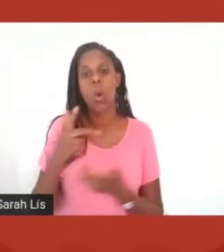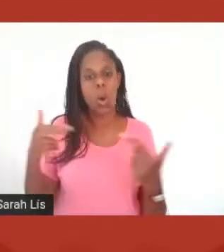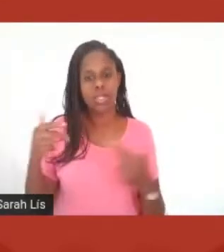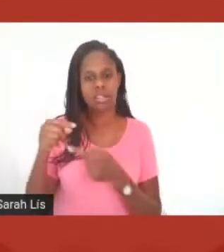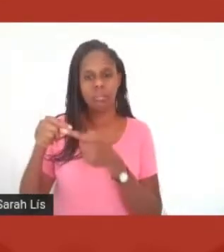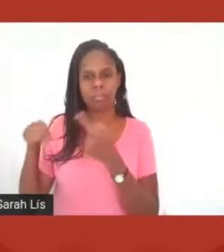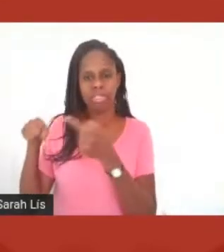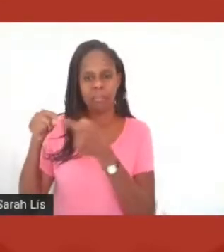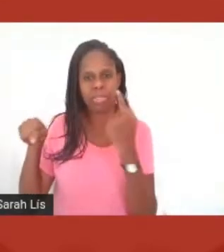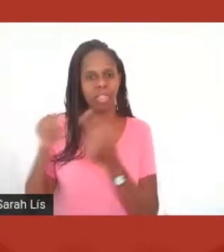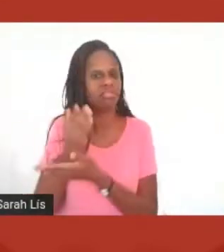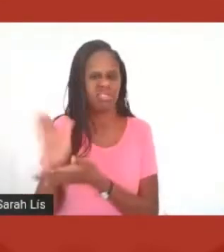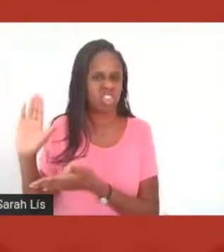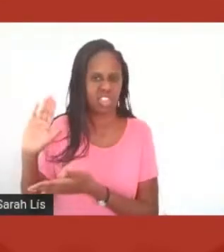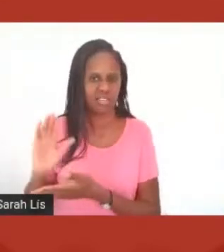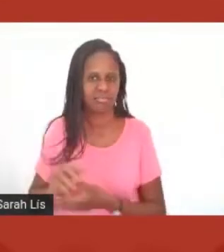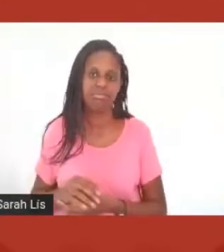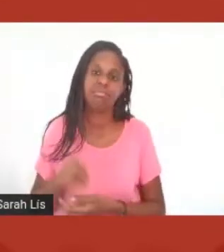vocês acham?